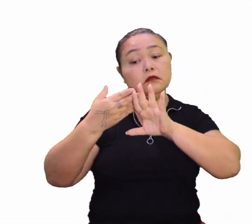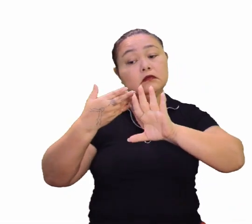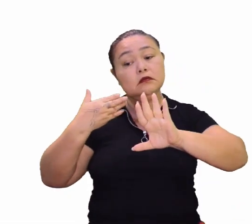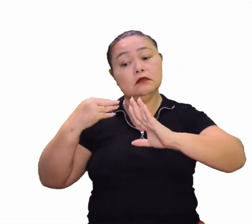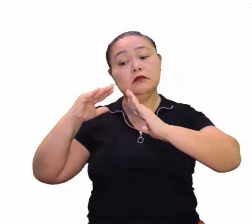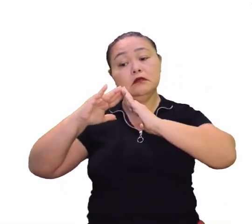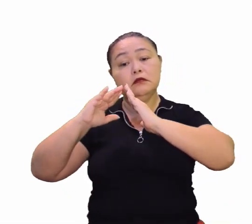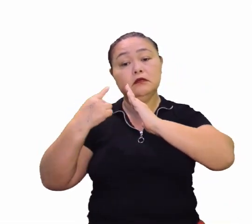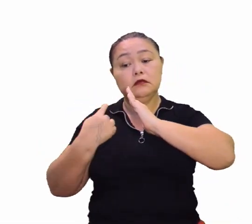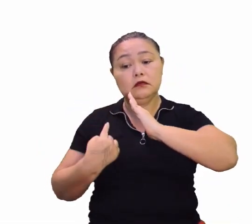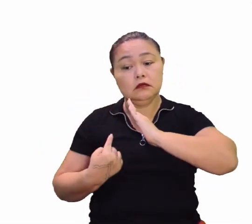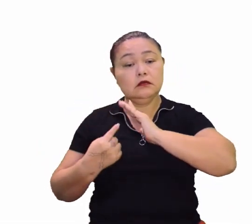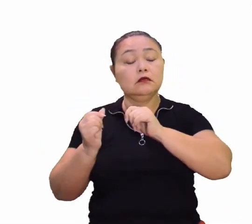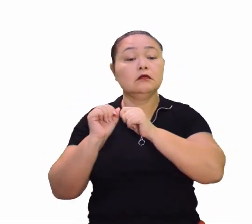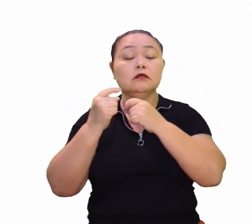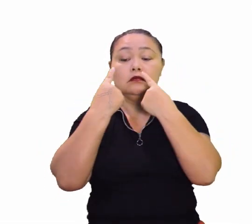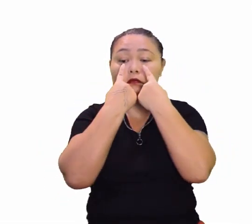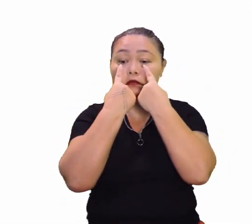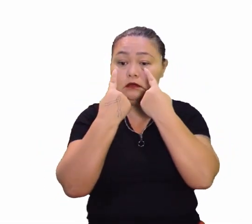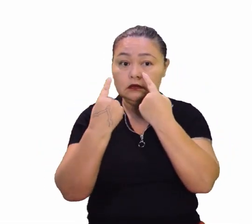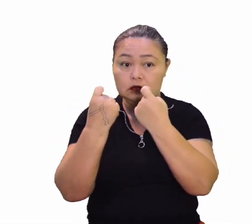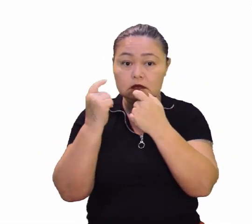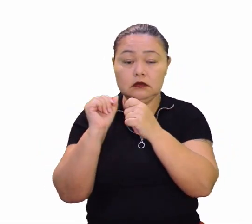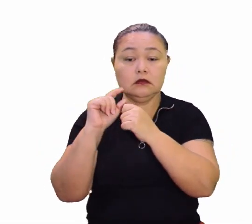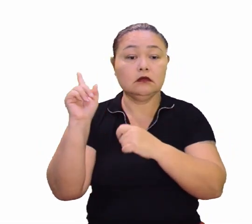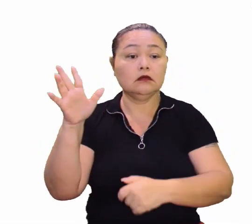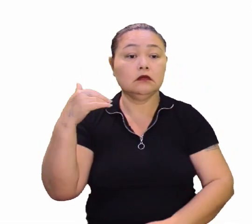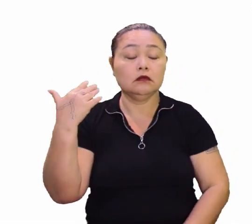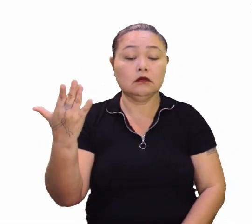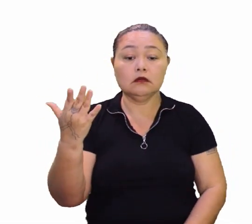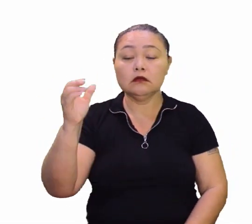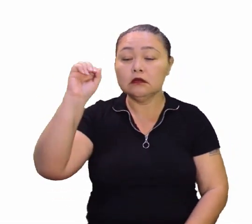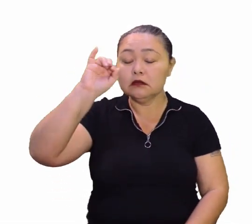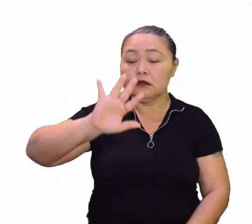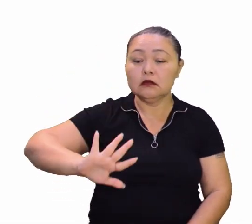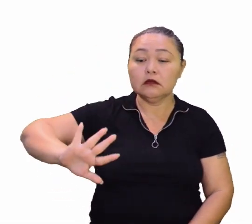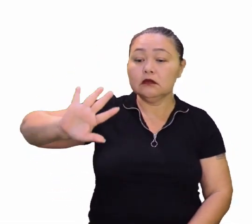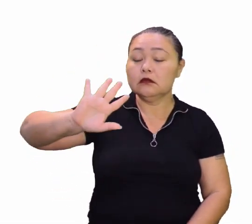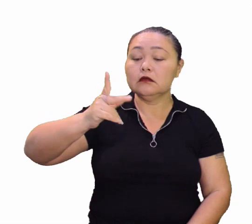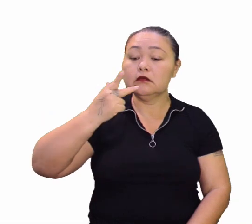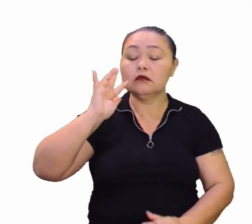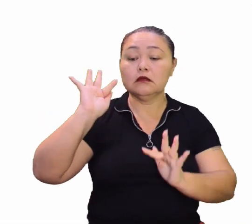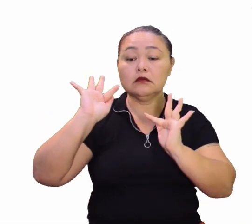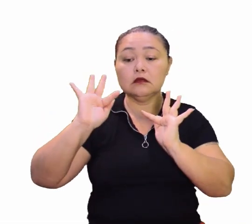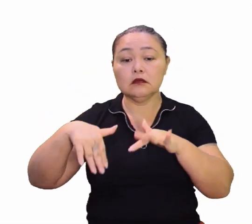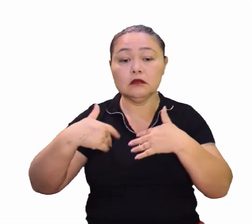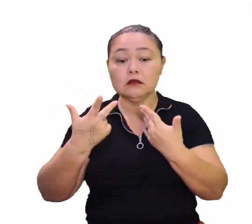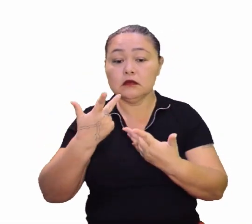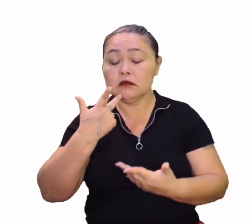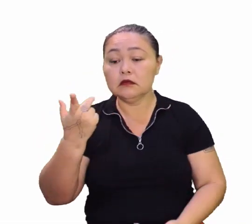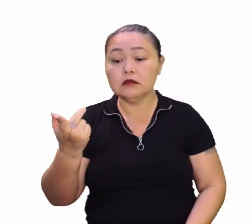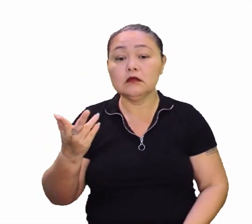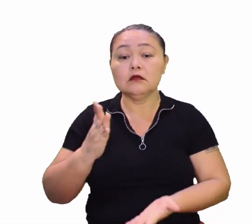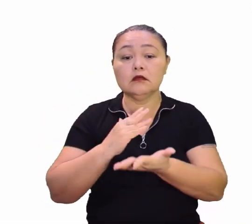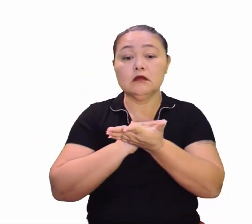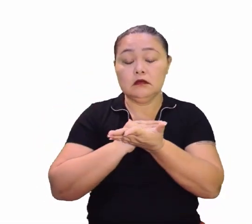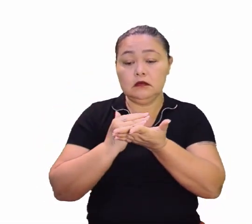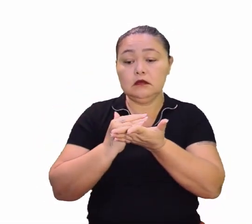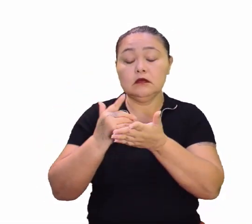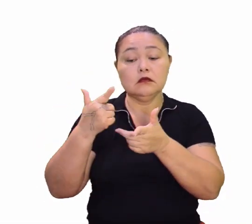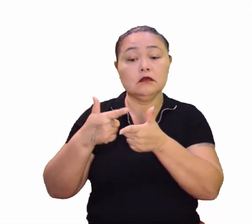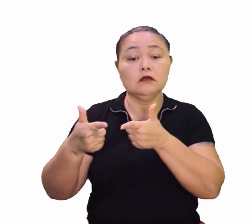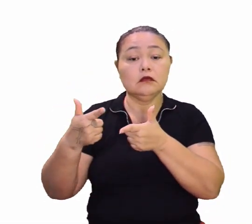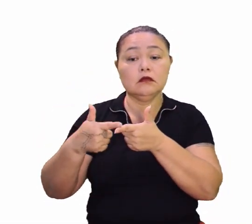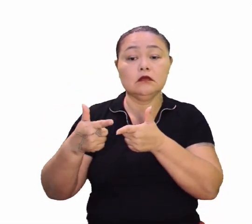isolamento. Interessante, né, Rogério? Então, a imagem, eu falaria no final, mas já que você falou no começo, sem